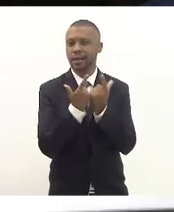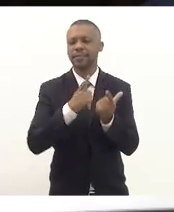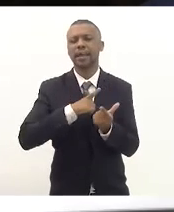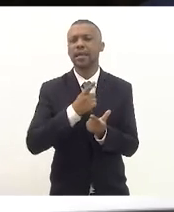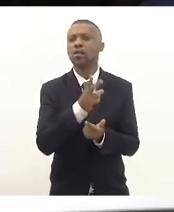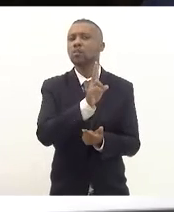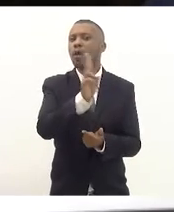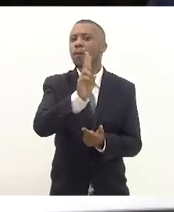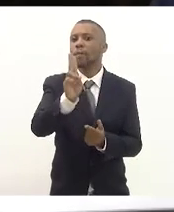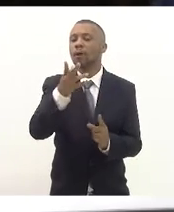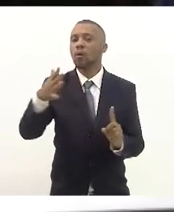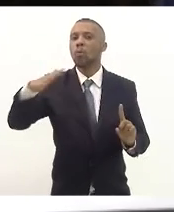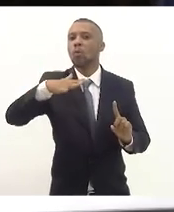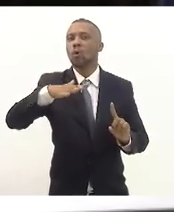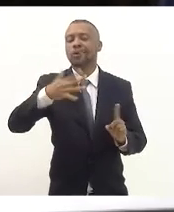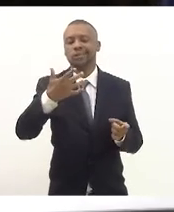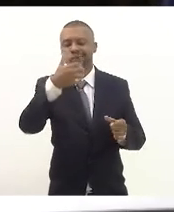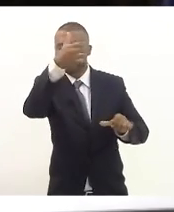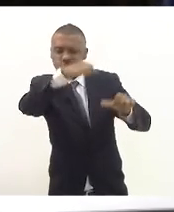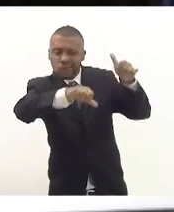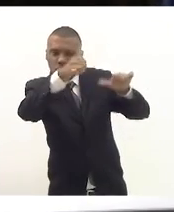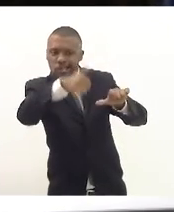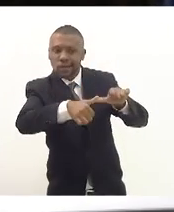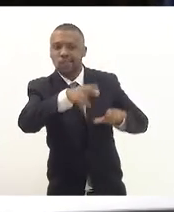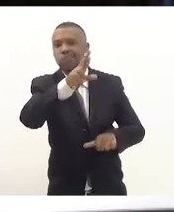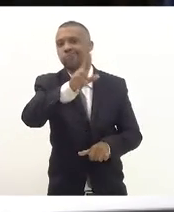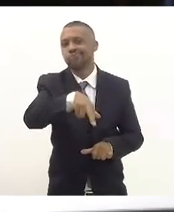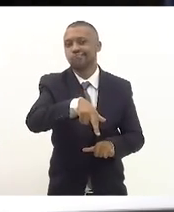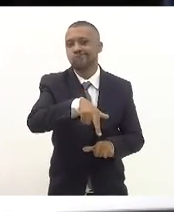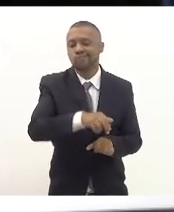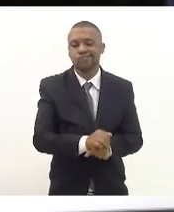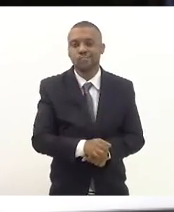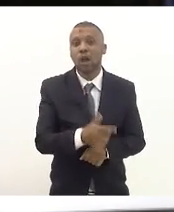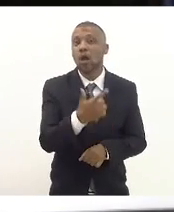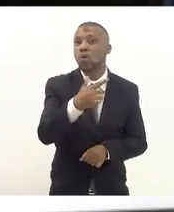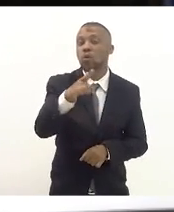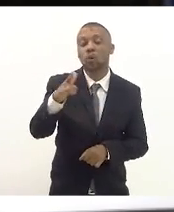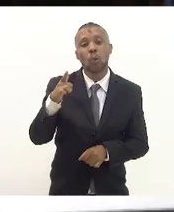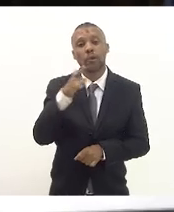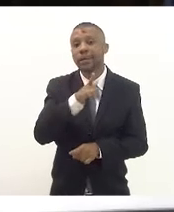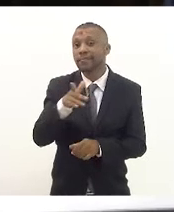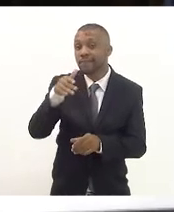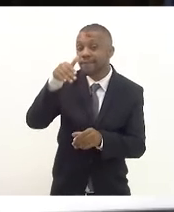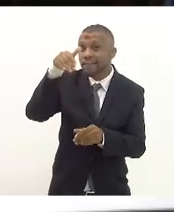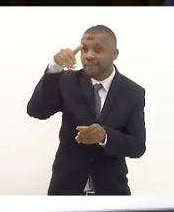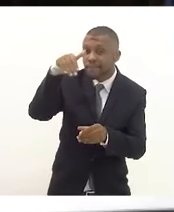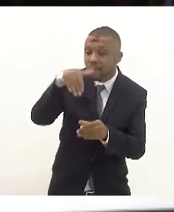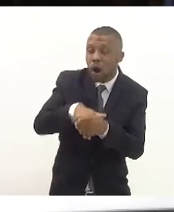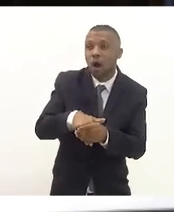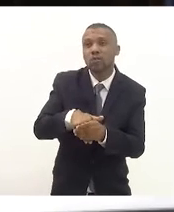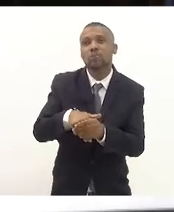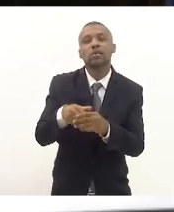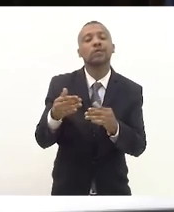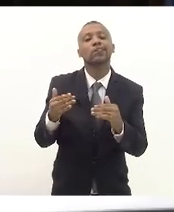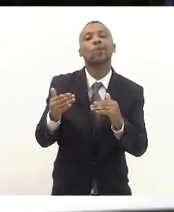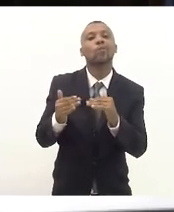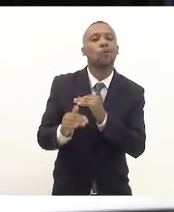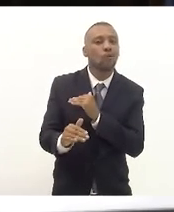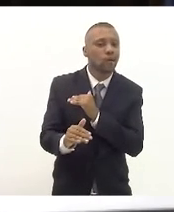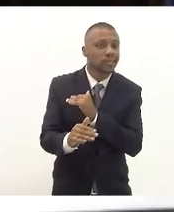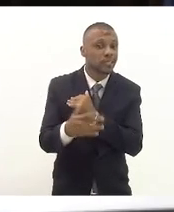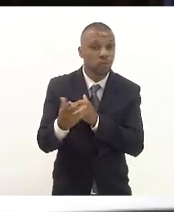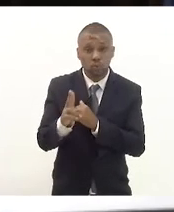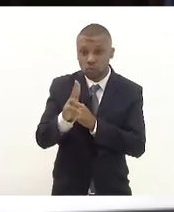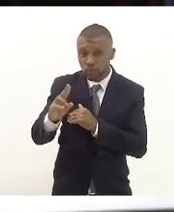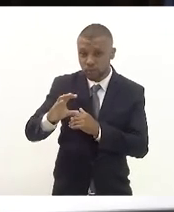nomes famosos que chegou aqui são reprovados e outros recebem votos contrários tem o nome do